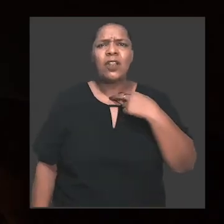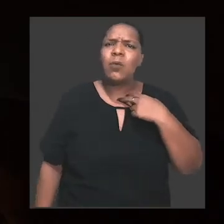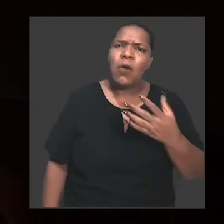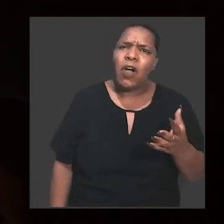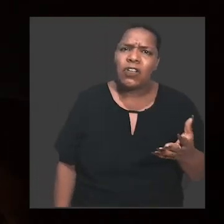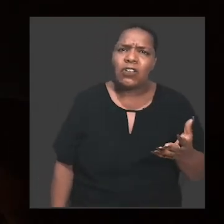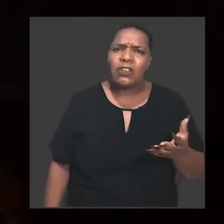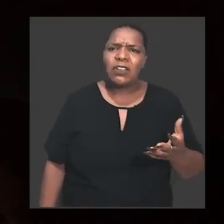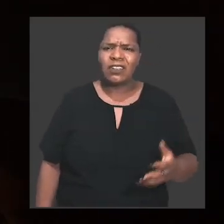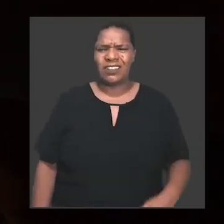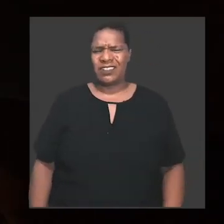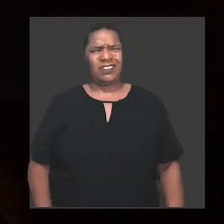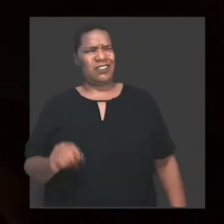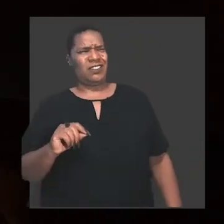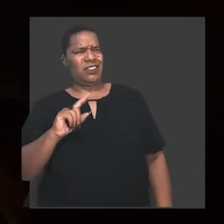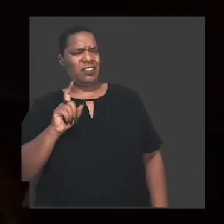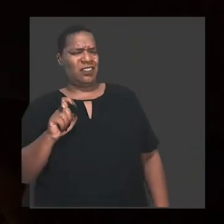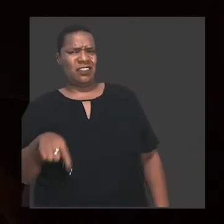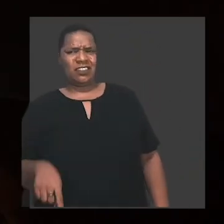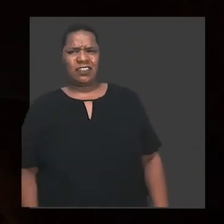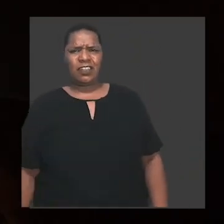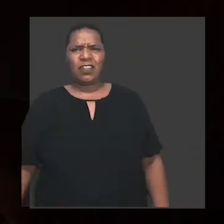Você não pode fazer isso. O quê?